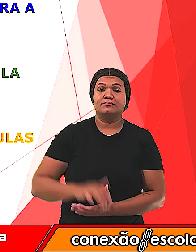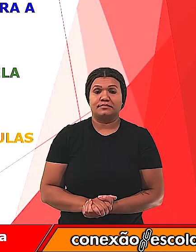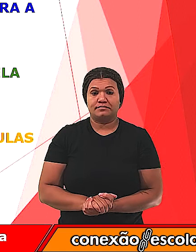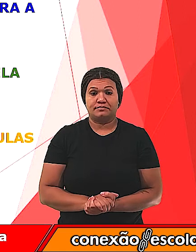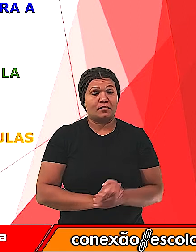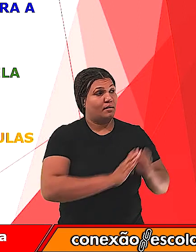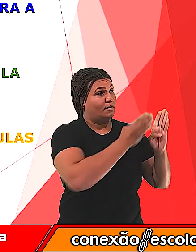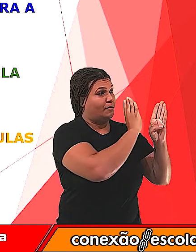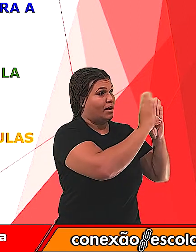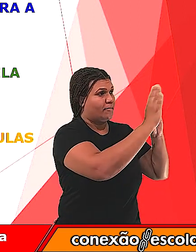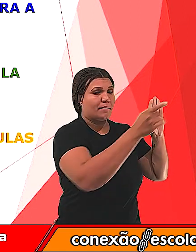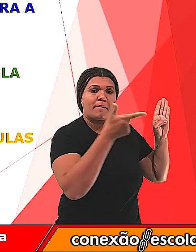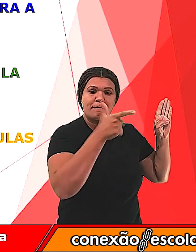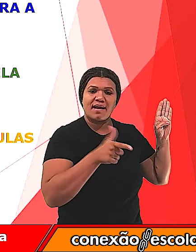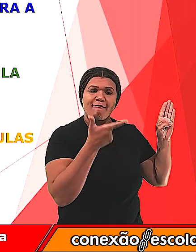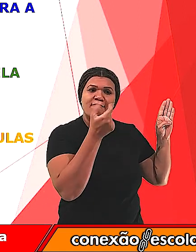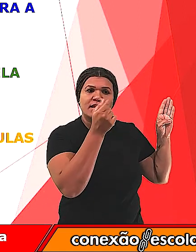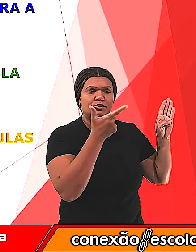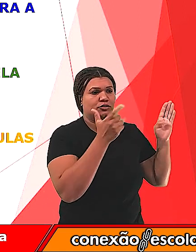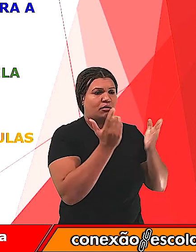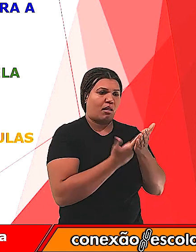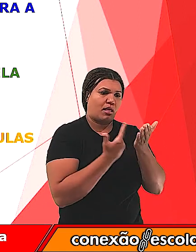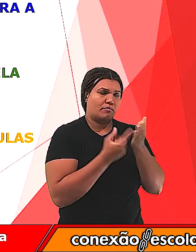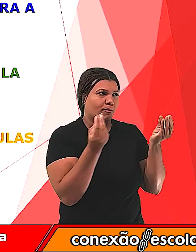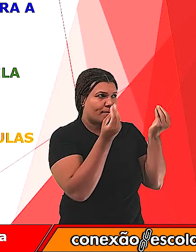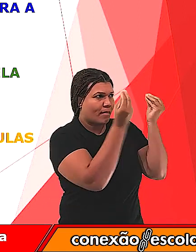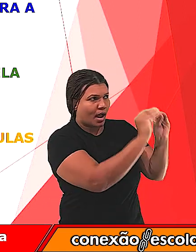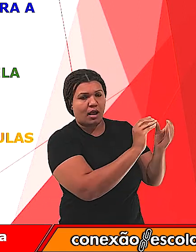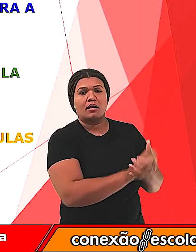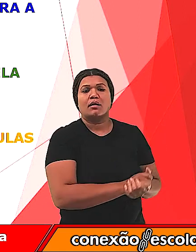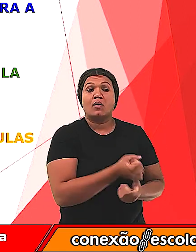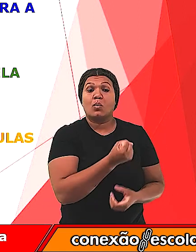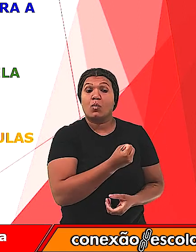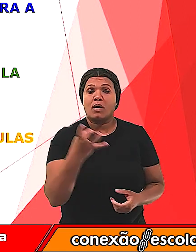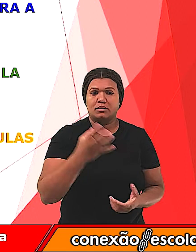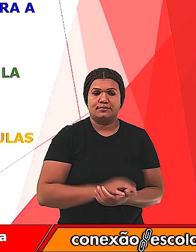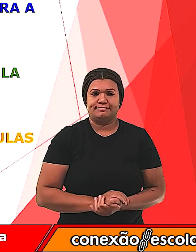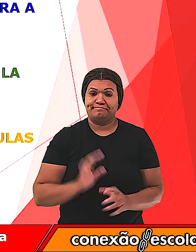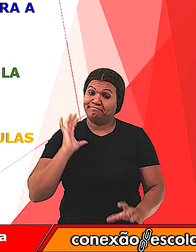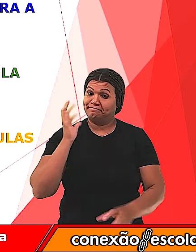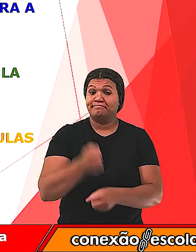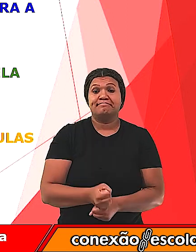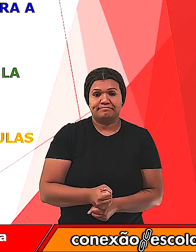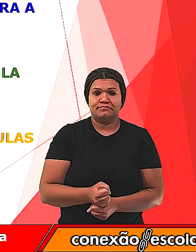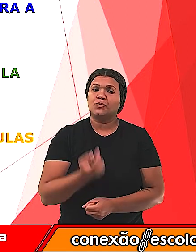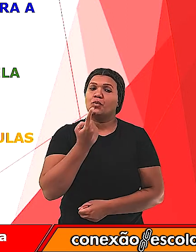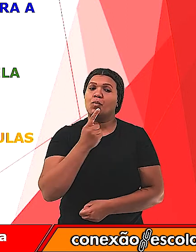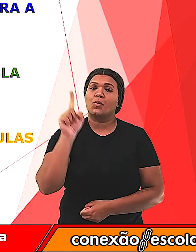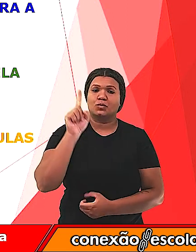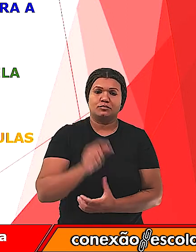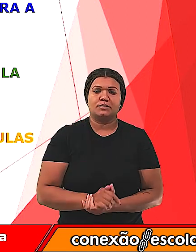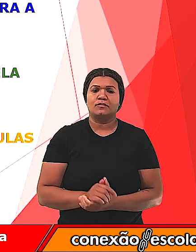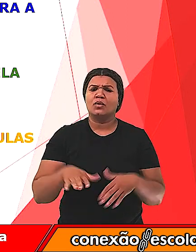estante receber mais 20 livros, com quantos ela ficará? E a última questão, qual